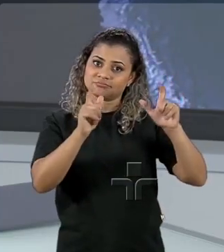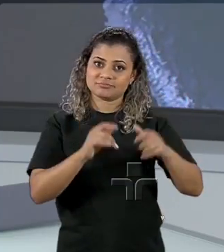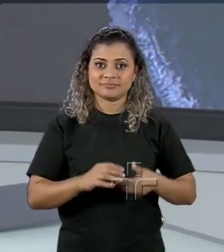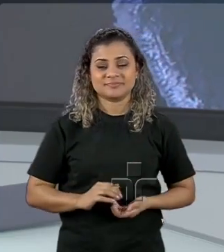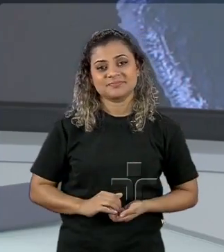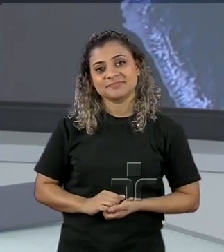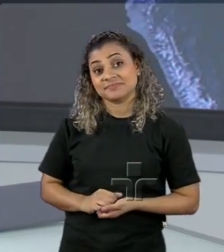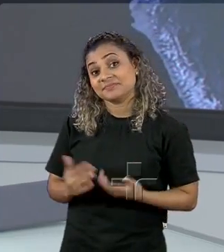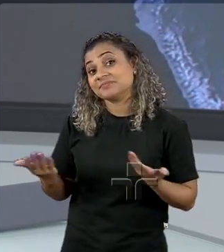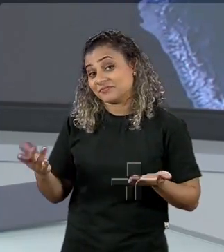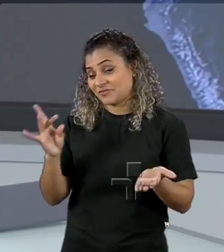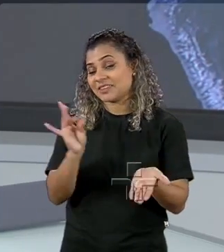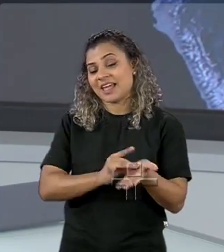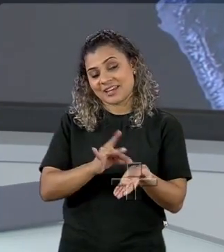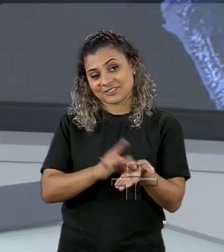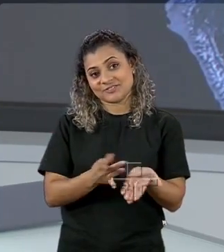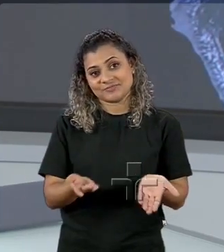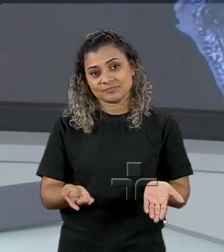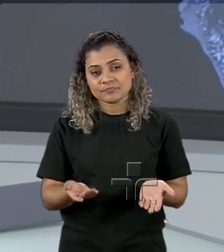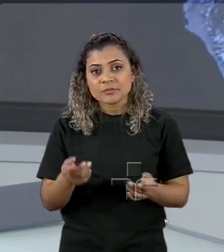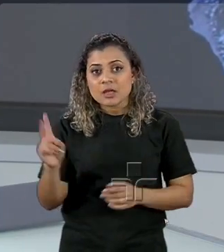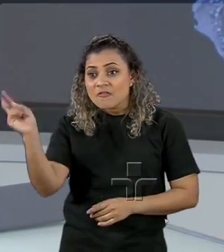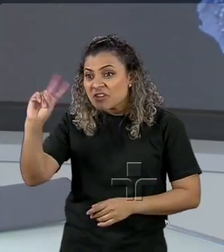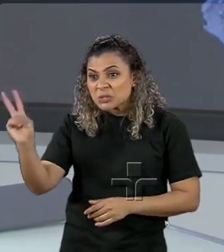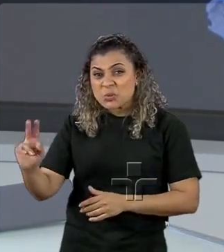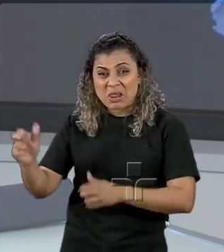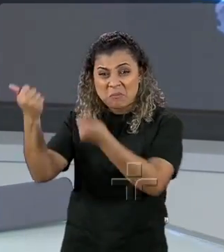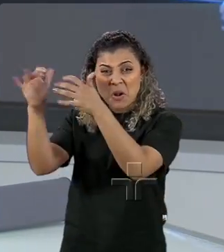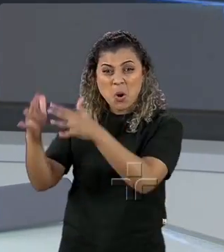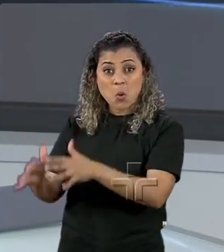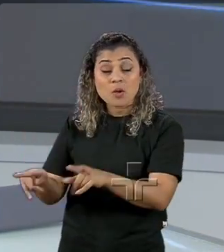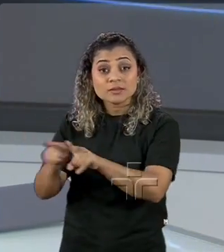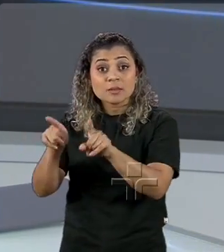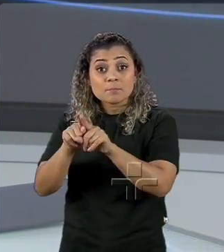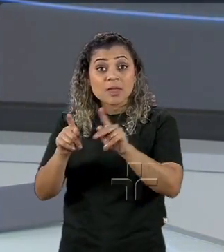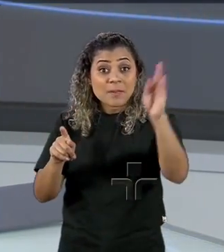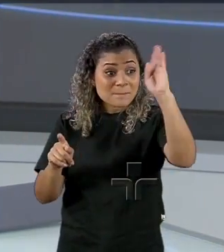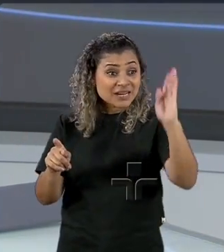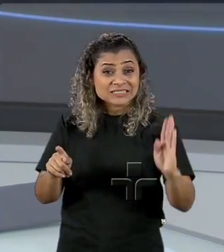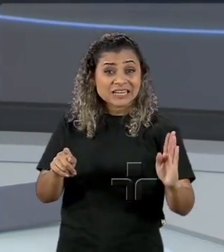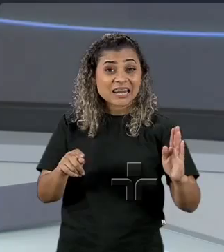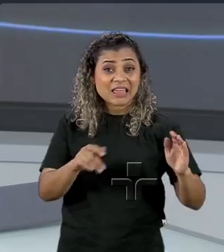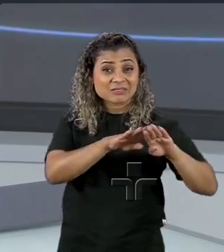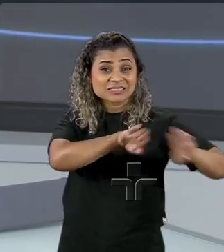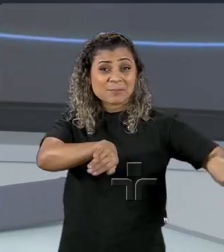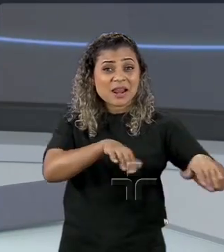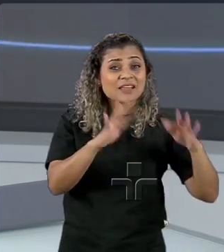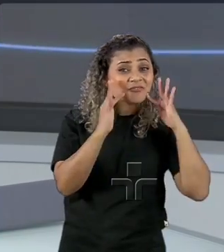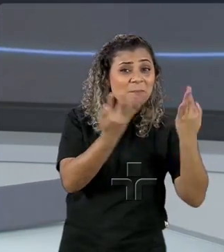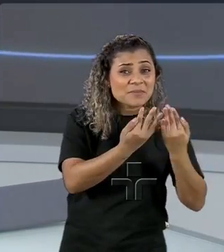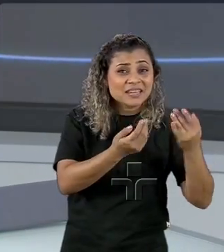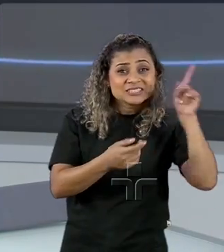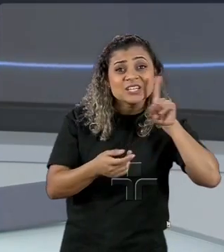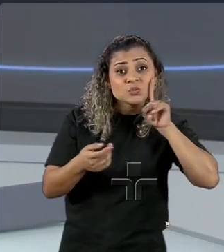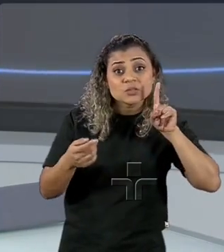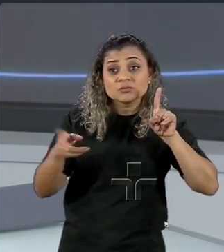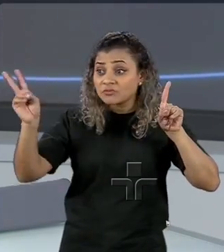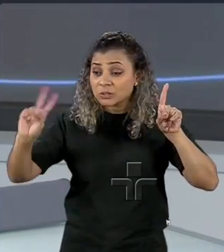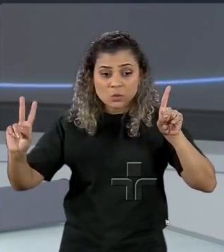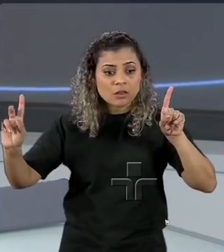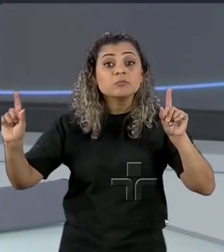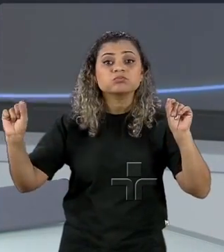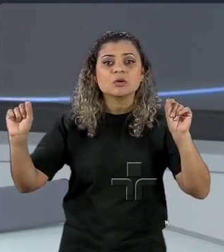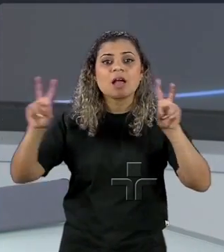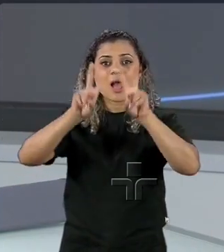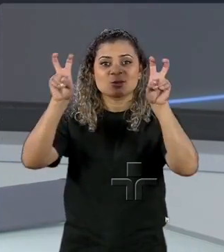Profundo. Bom, a crise na Venezuela e a situação das crianças brasileiras separadas dos pais nos Estados Unidos foram alguns dos